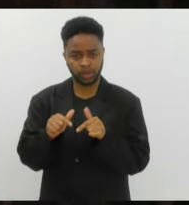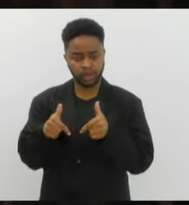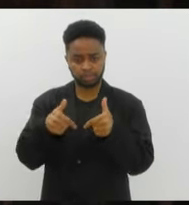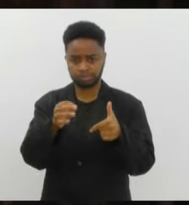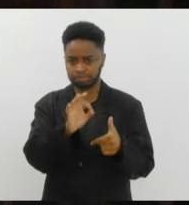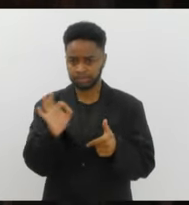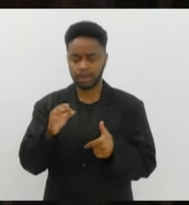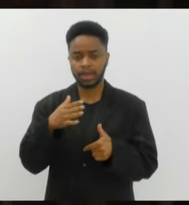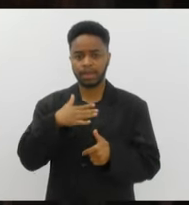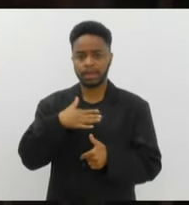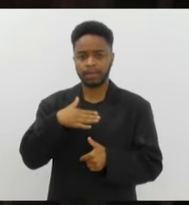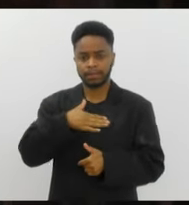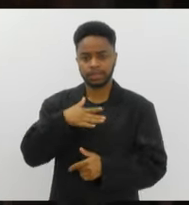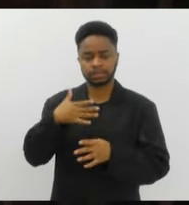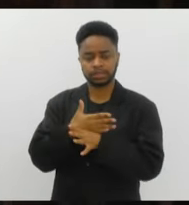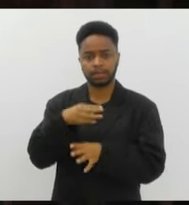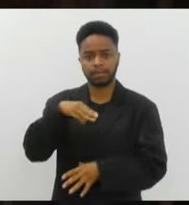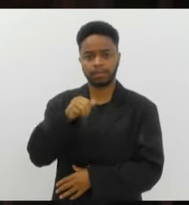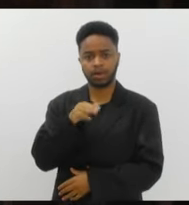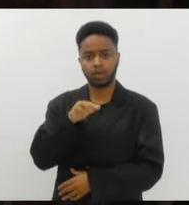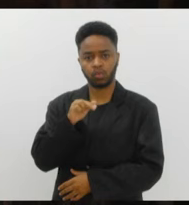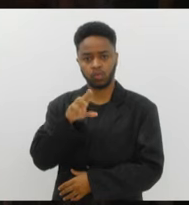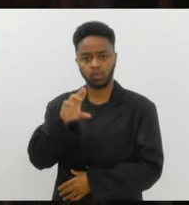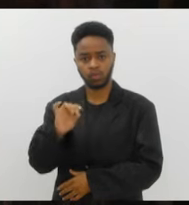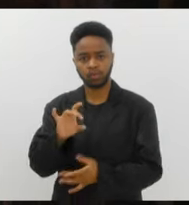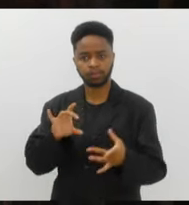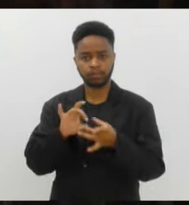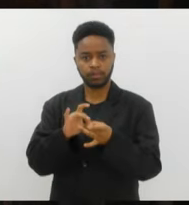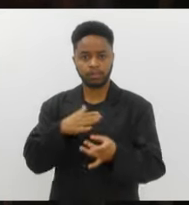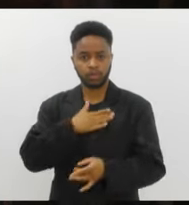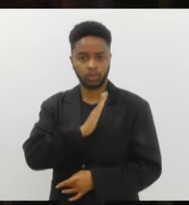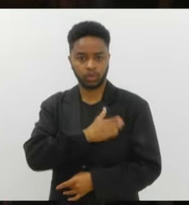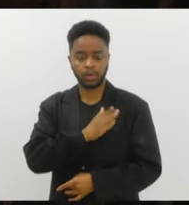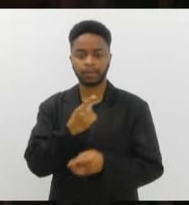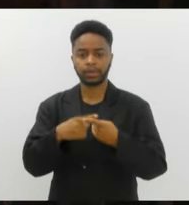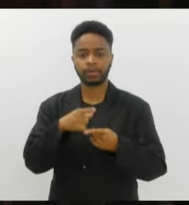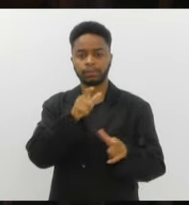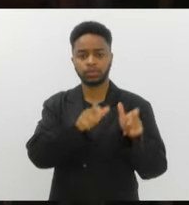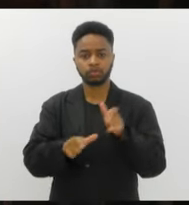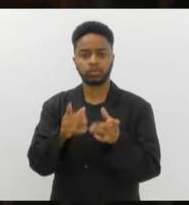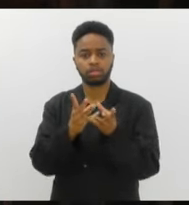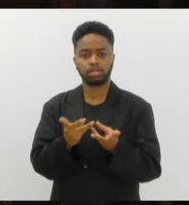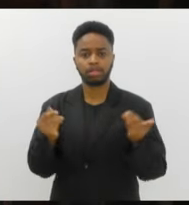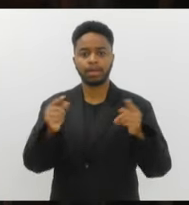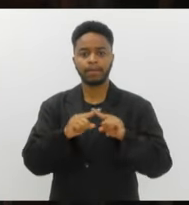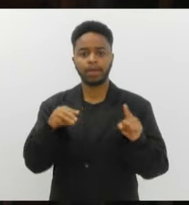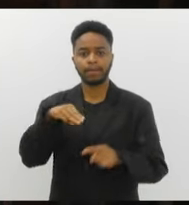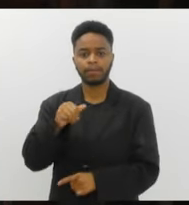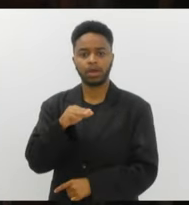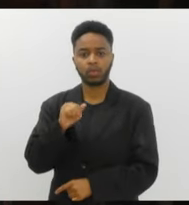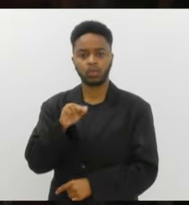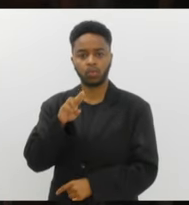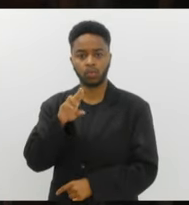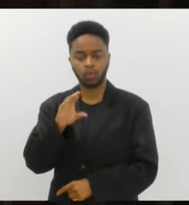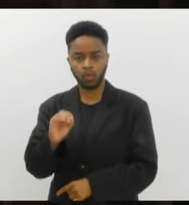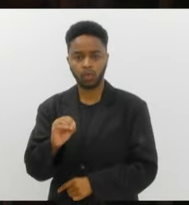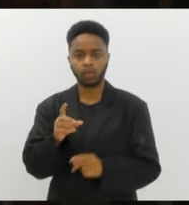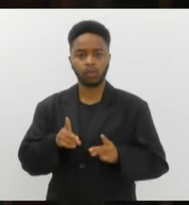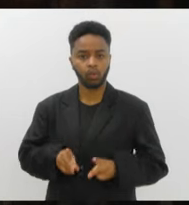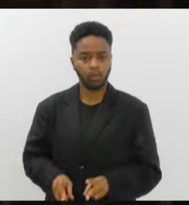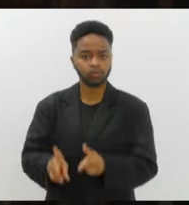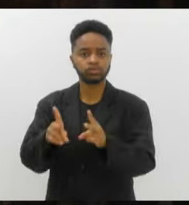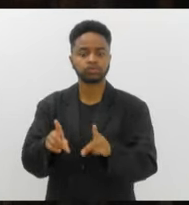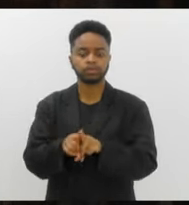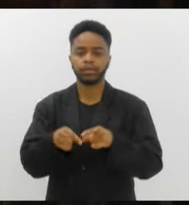no meu coração. Todos passam, as pessoas passam, mas Macuco segue, e Macuco